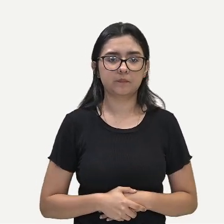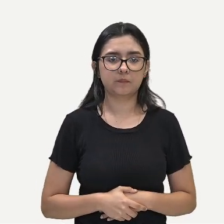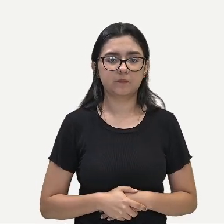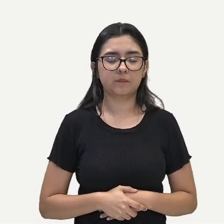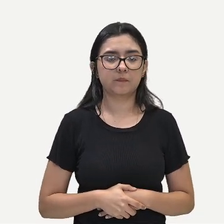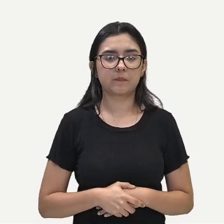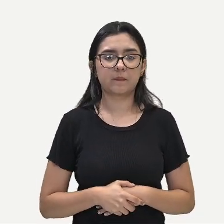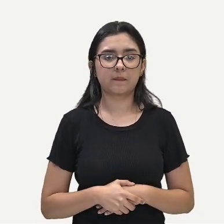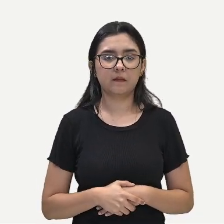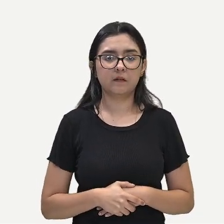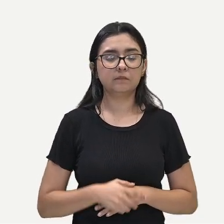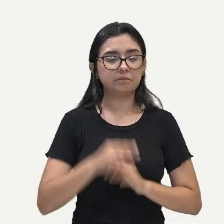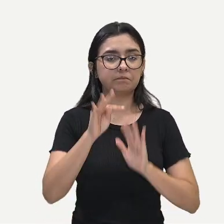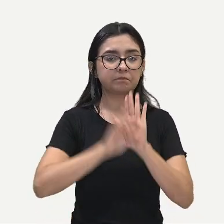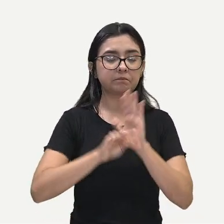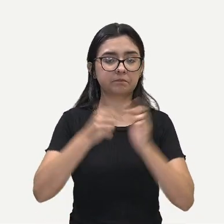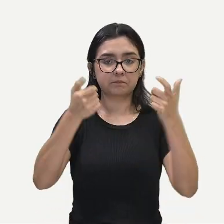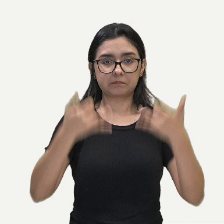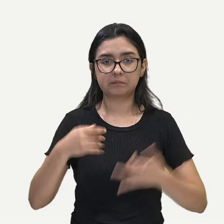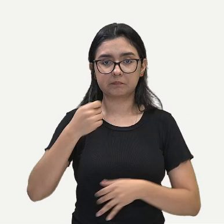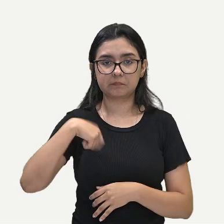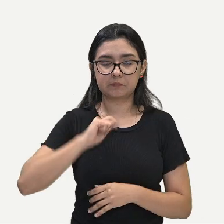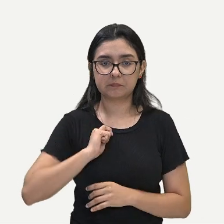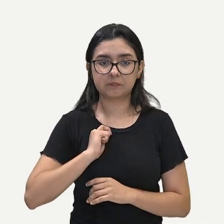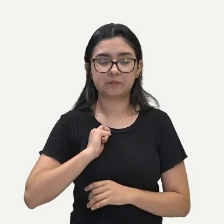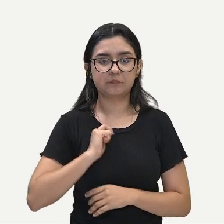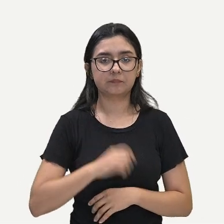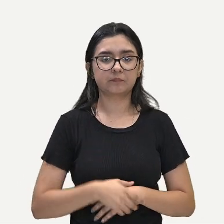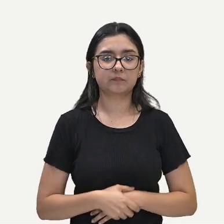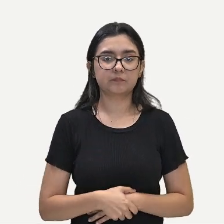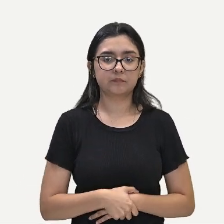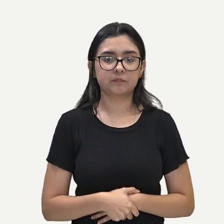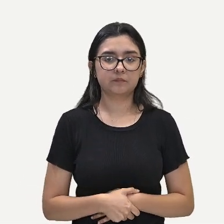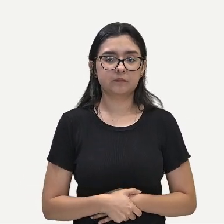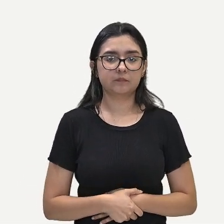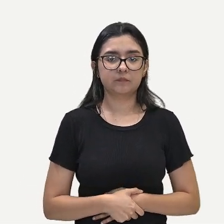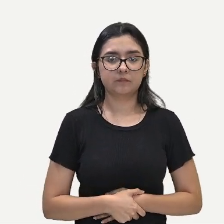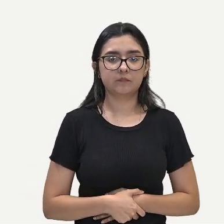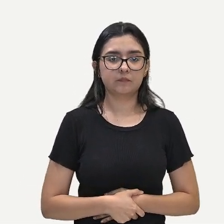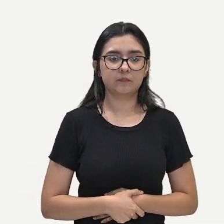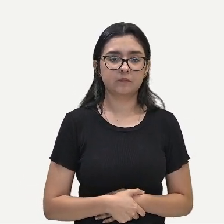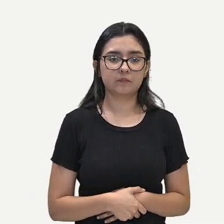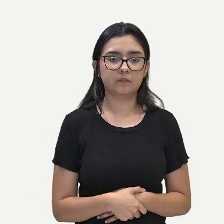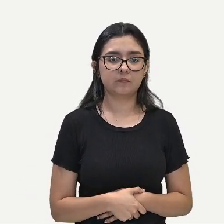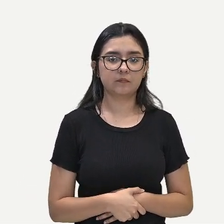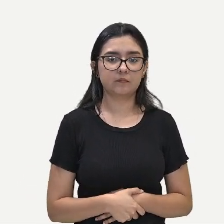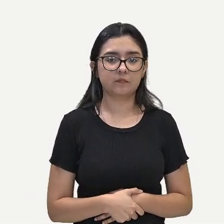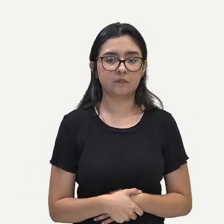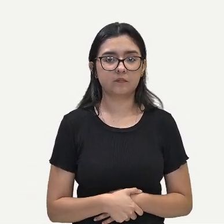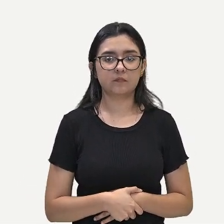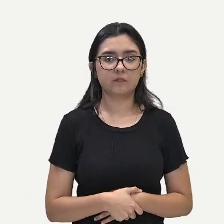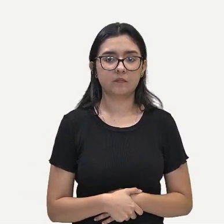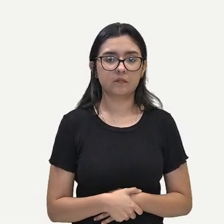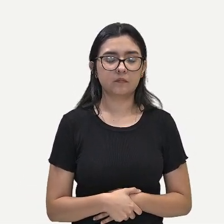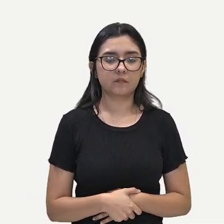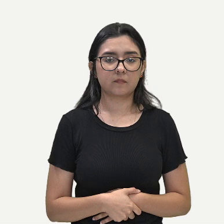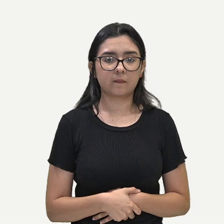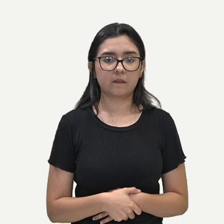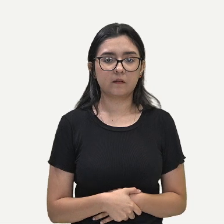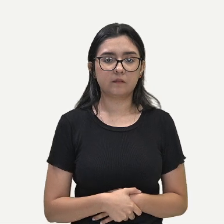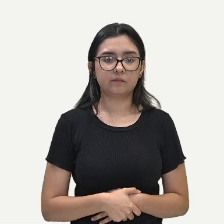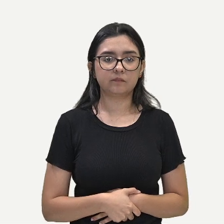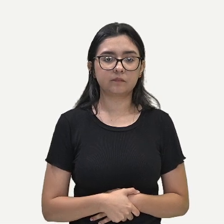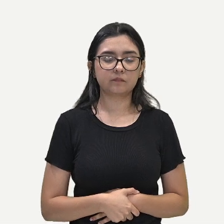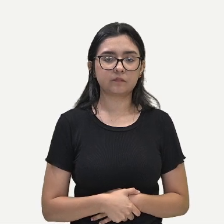os verbos decir e traer e os verbos terminados também em inducir, eles vão ser,